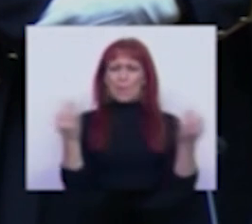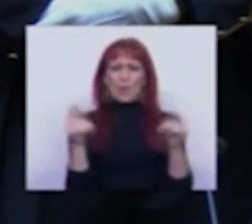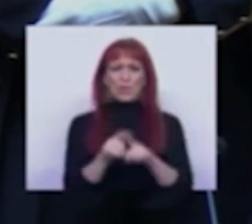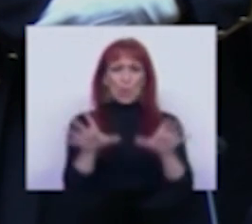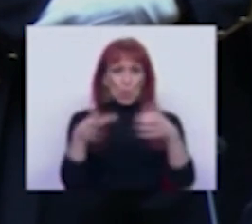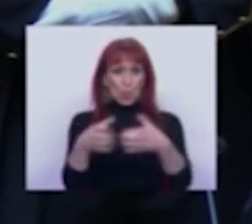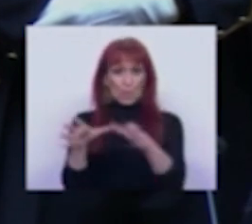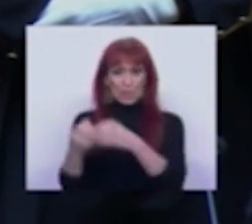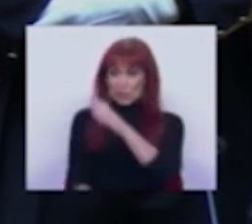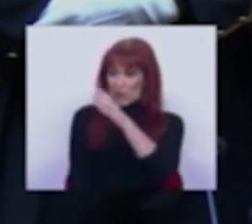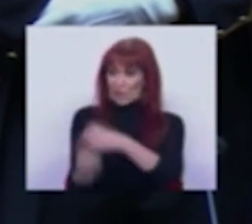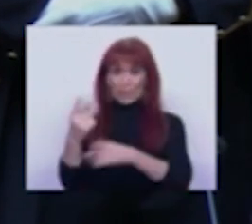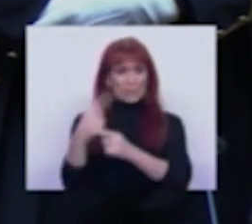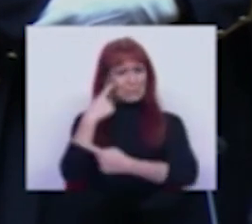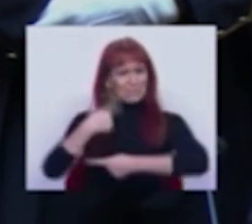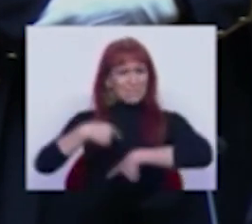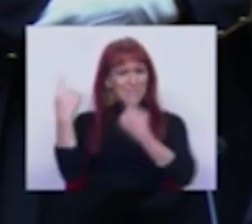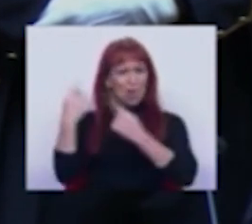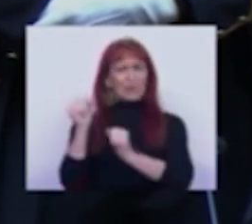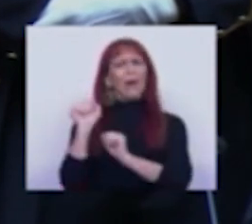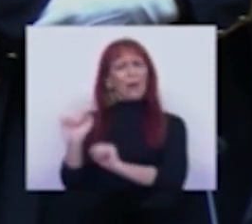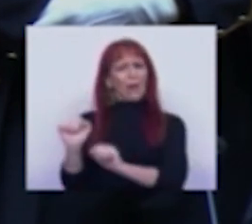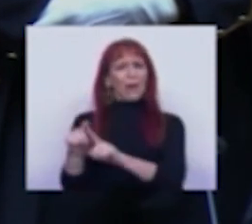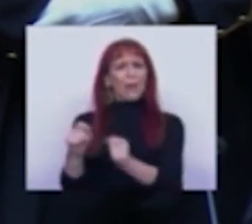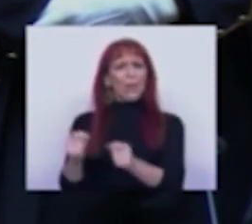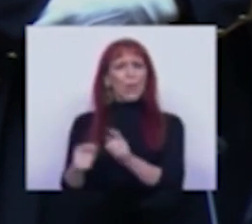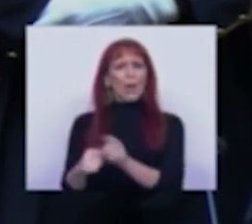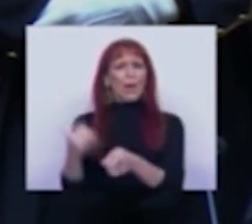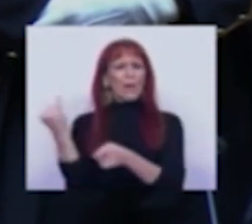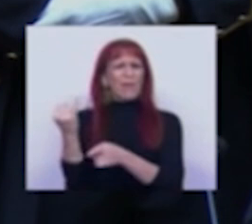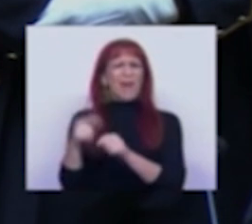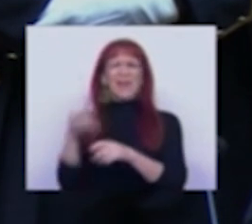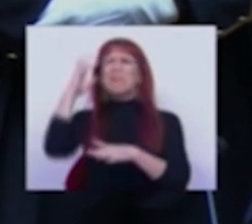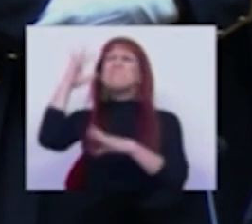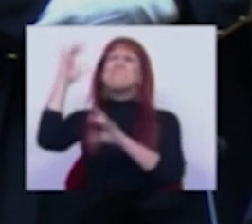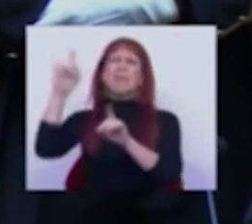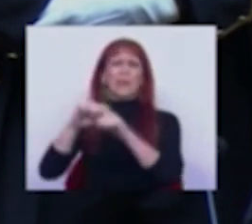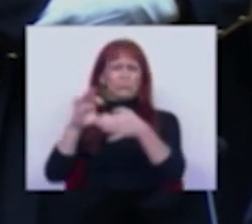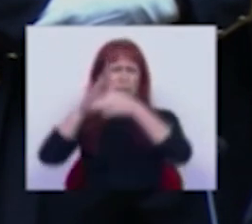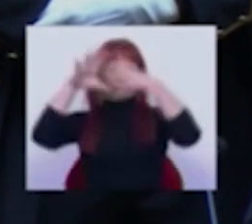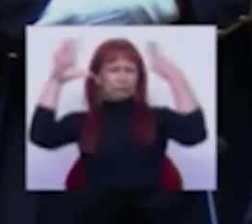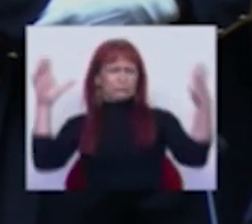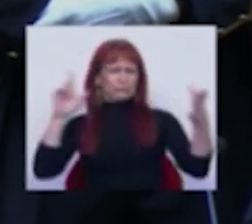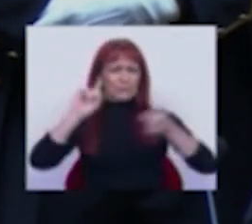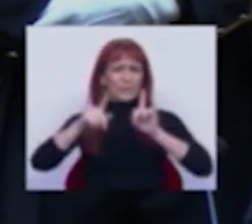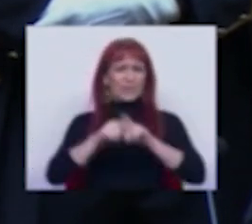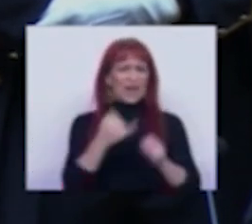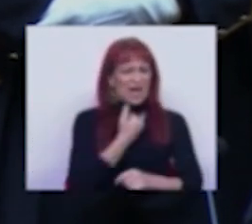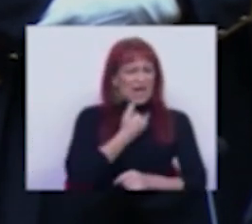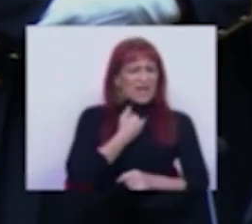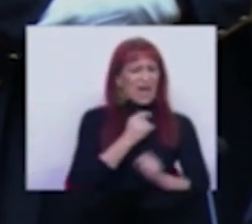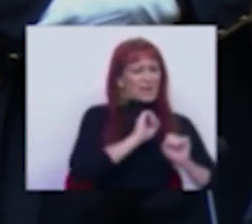As comunidades que formam são uma demonstração concreta de quão falso é o mito da contradição entre